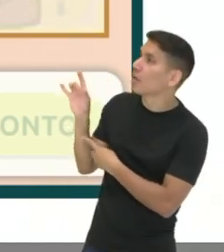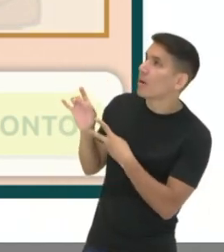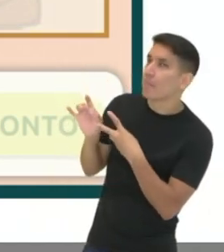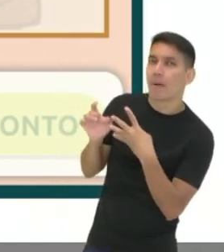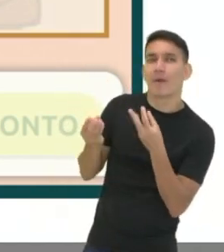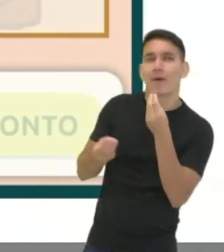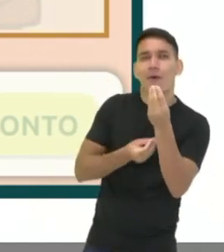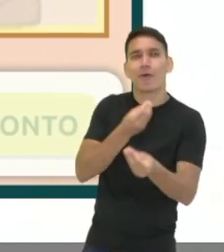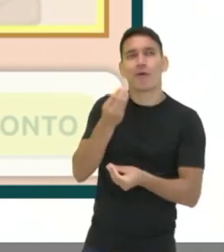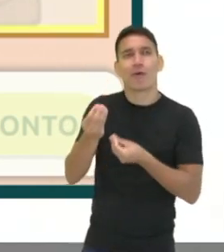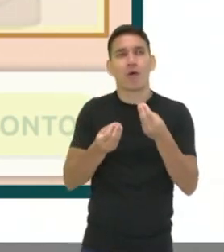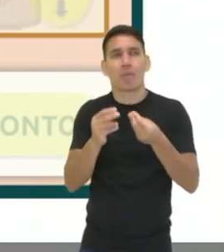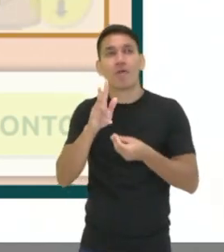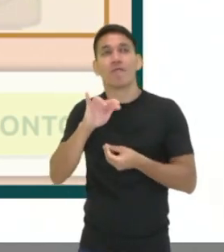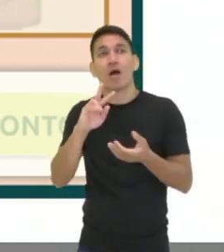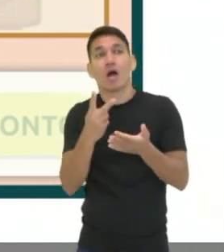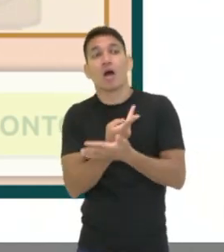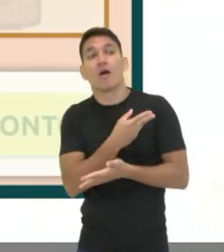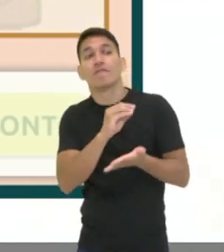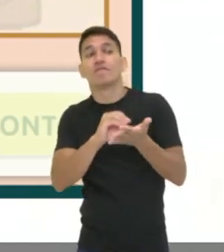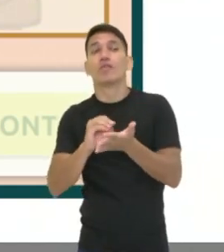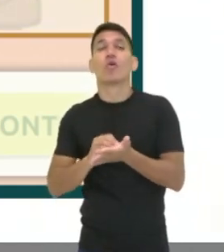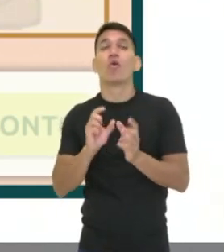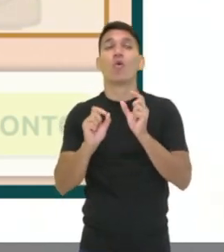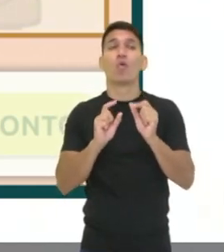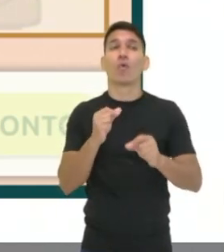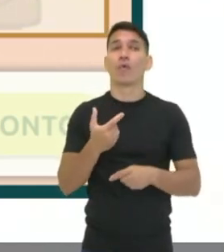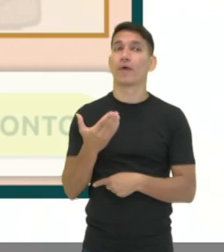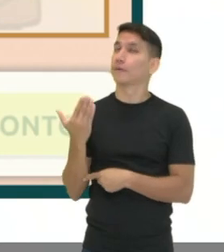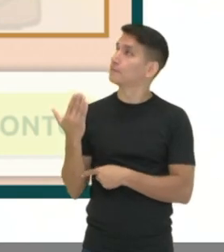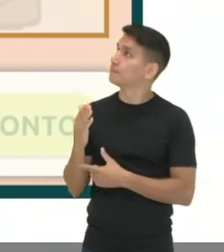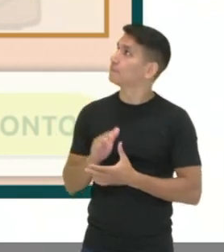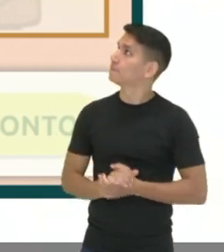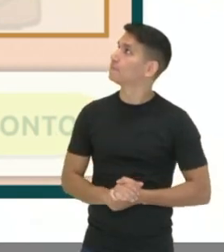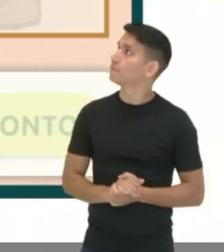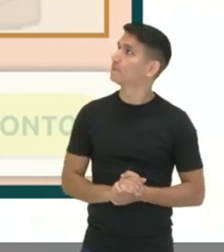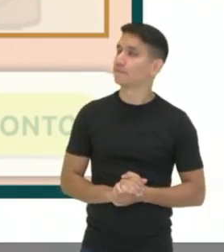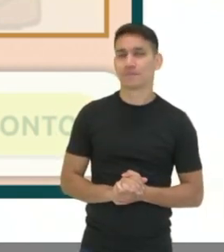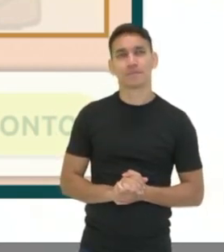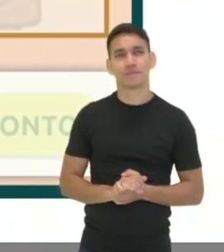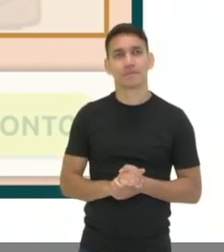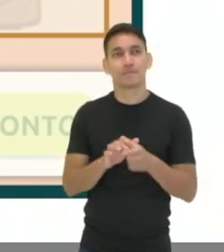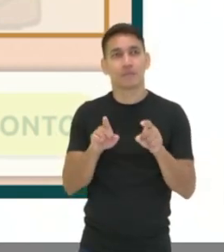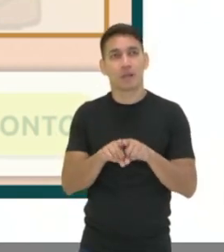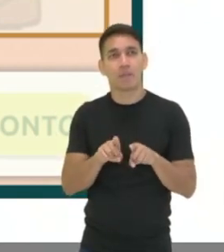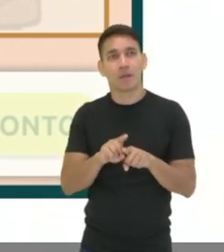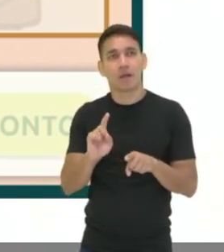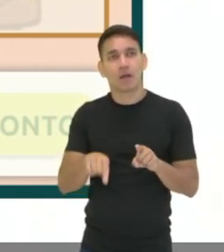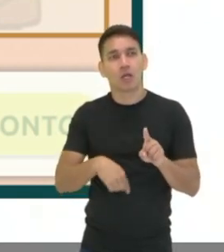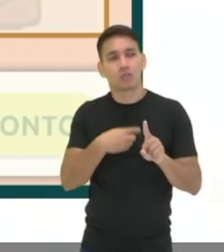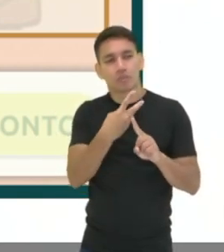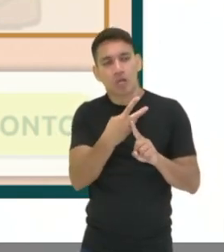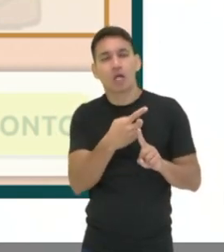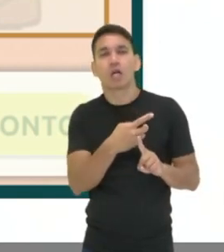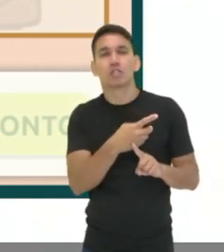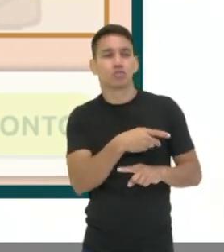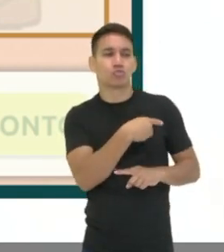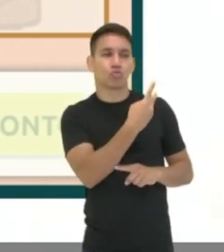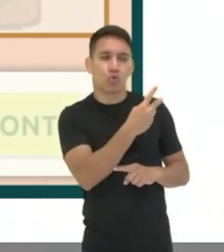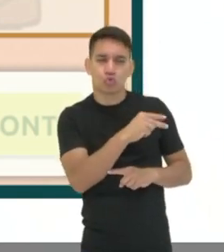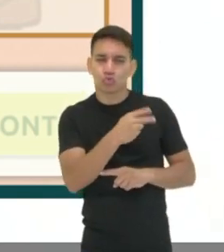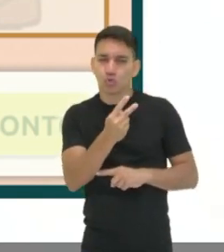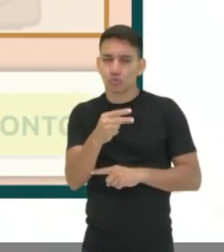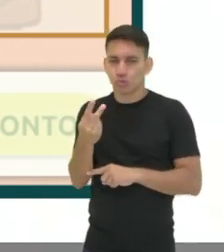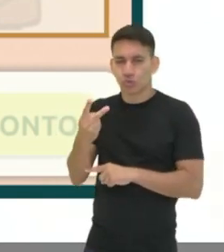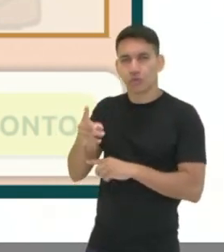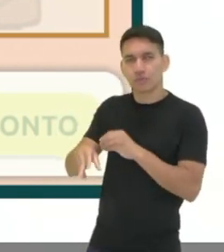o comportamento ali, quantas que vão sobrando, ó. Vamos colocar mais 2 aqui, ó. Vamos lá, ver se vai fechar